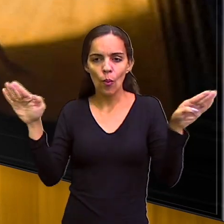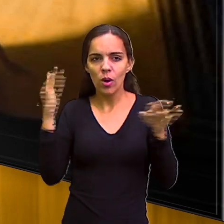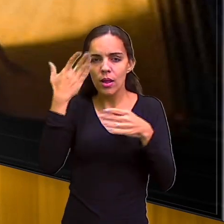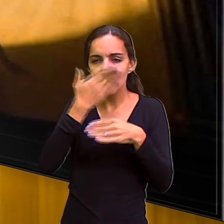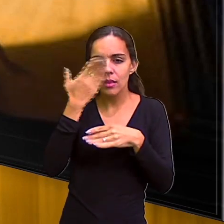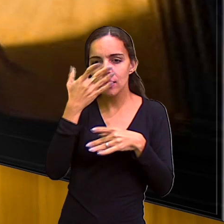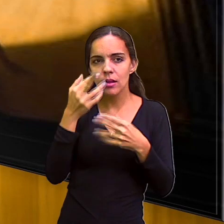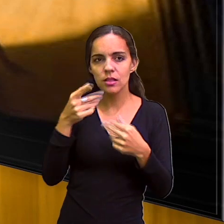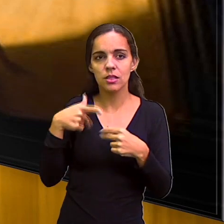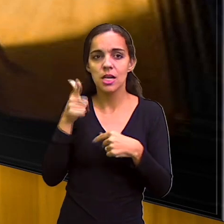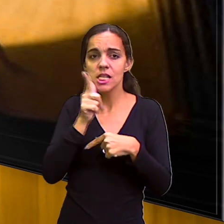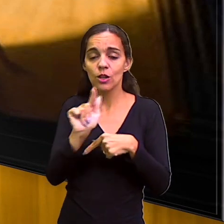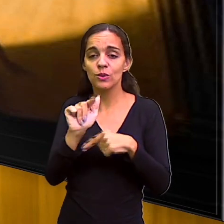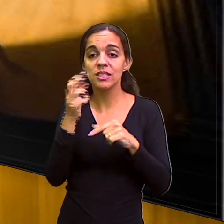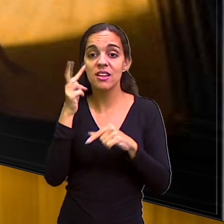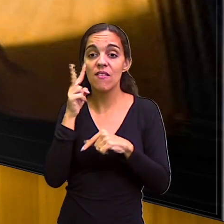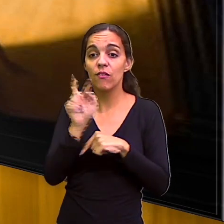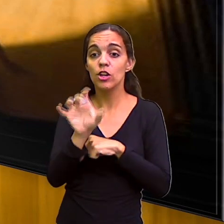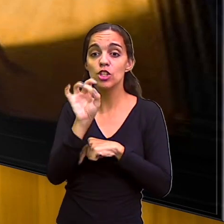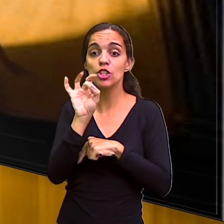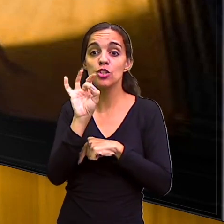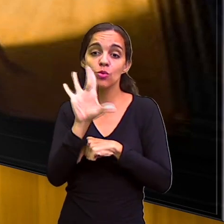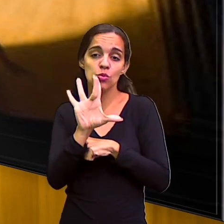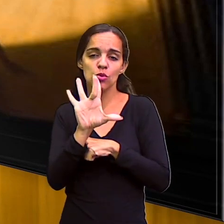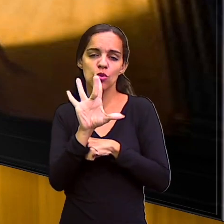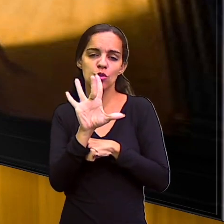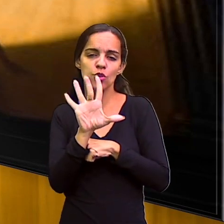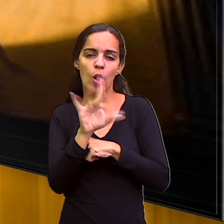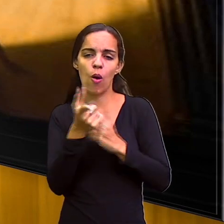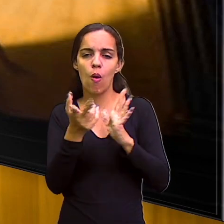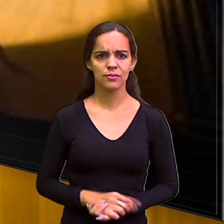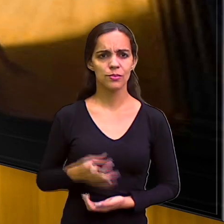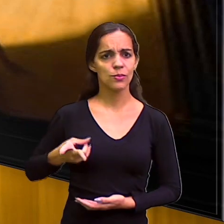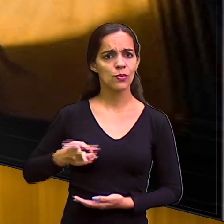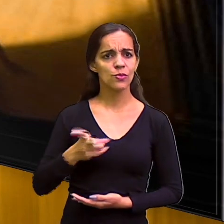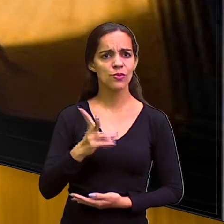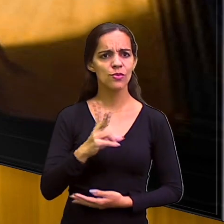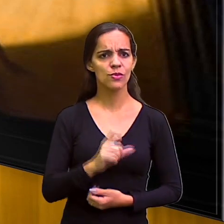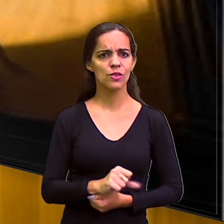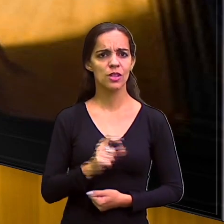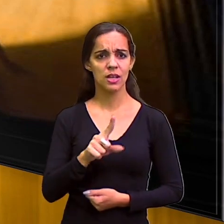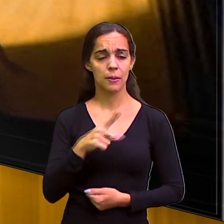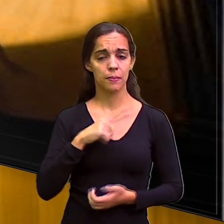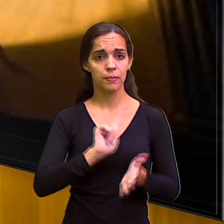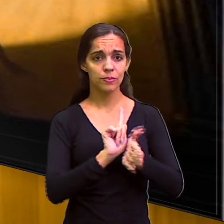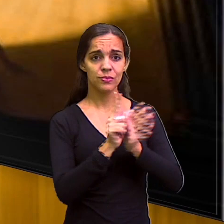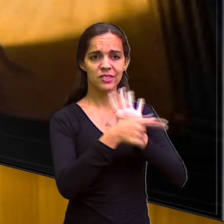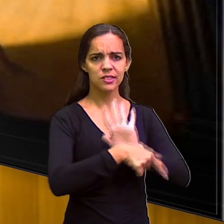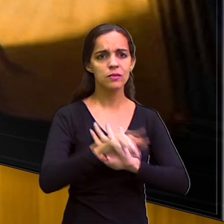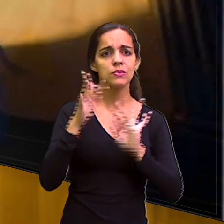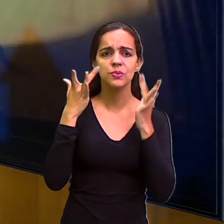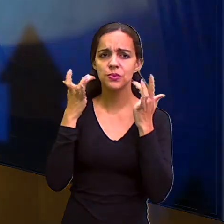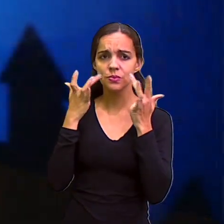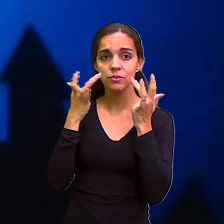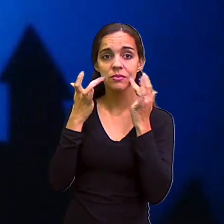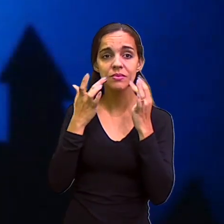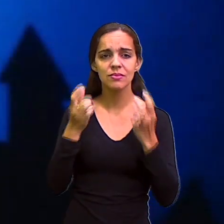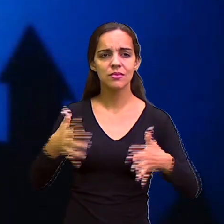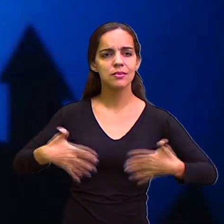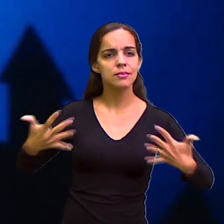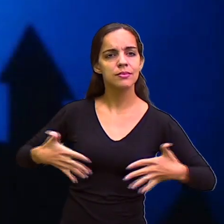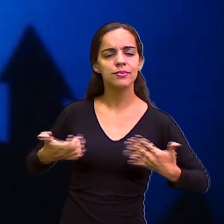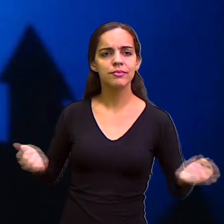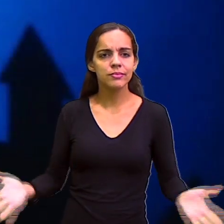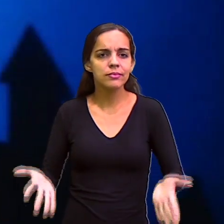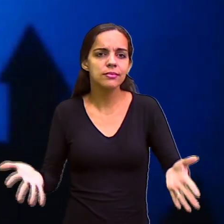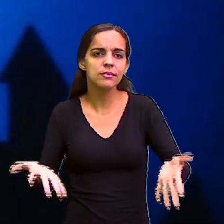a imagem, que levaria essa imagem ao rei. O gênero teatro de animação